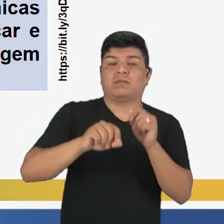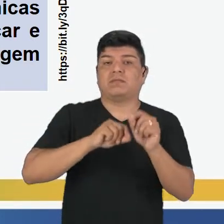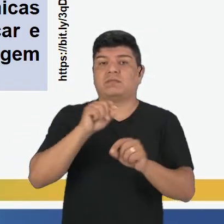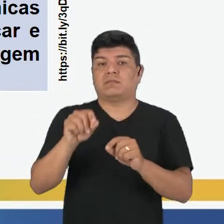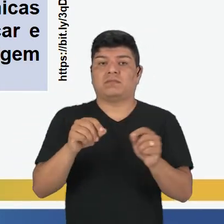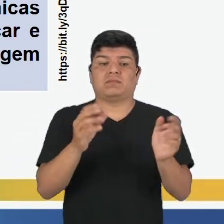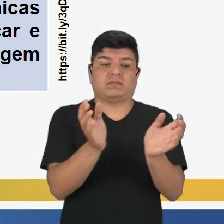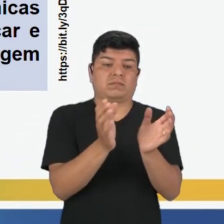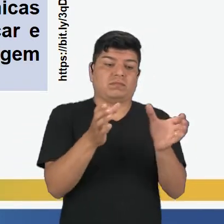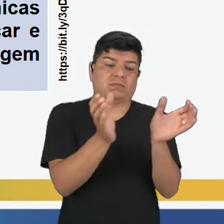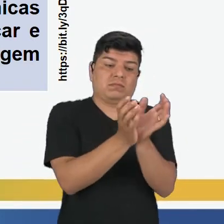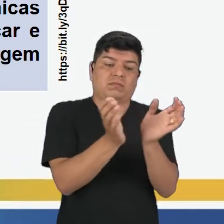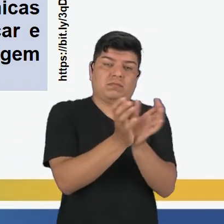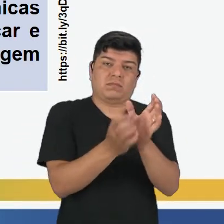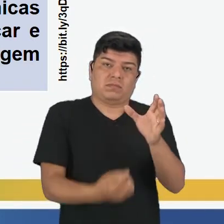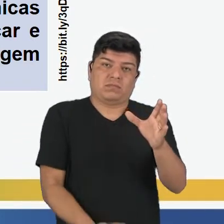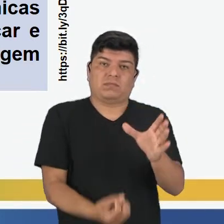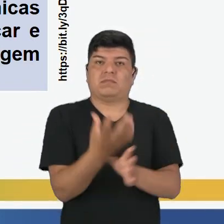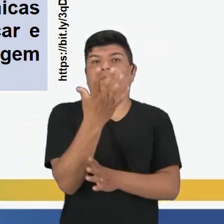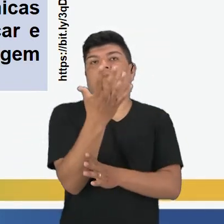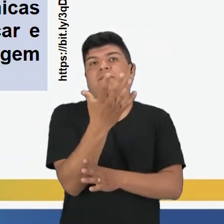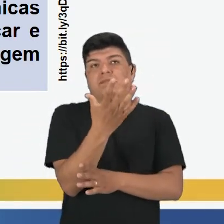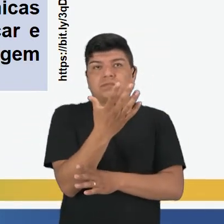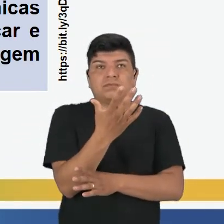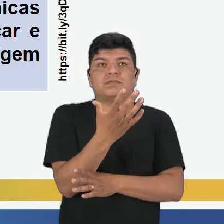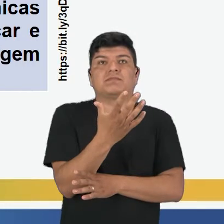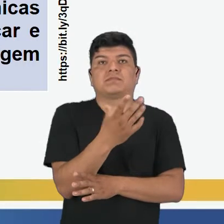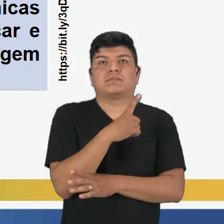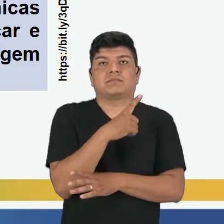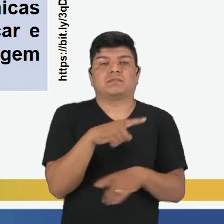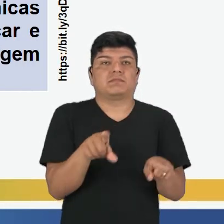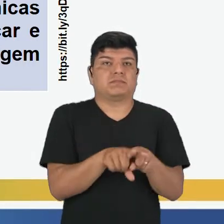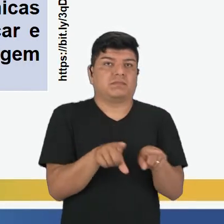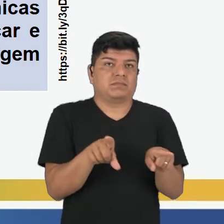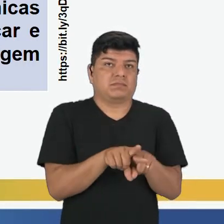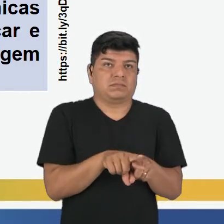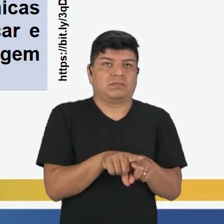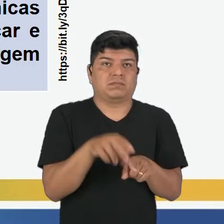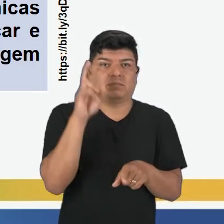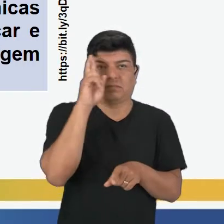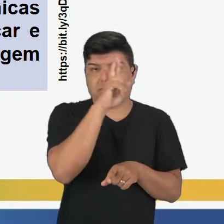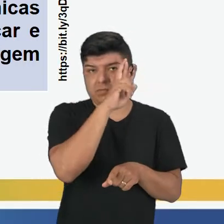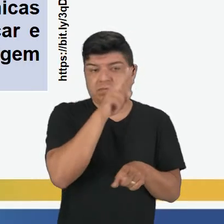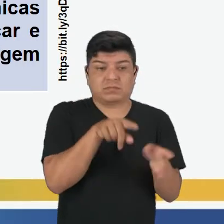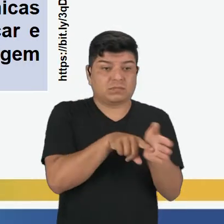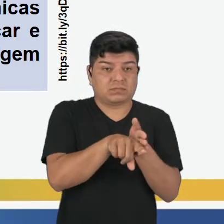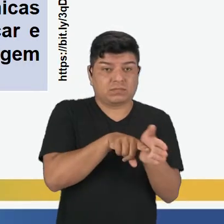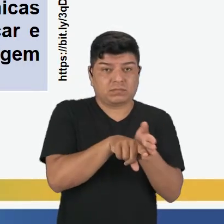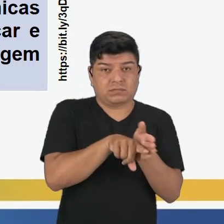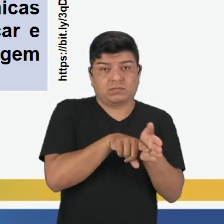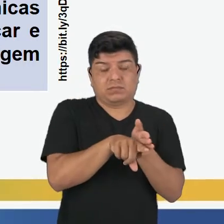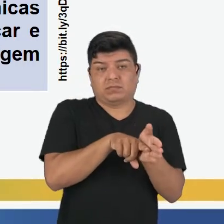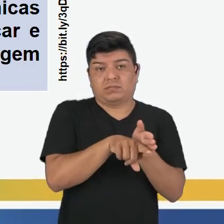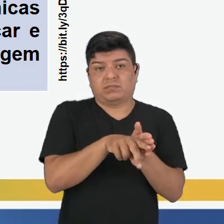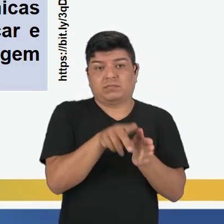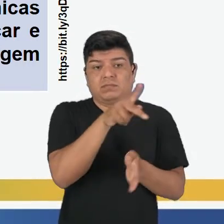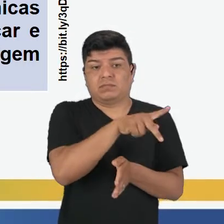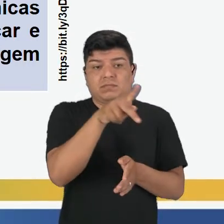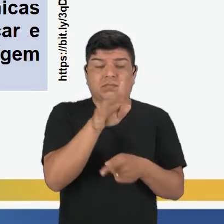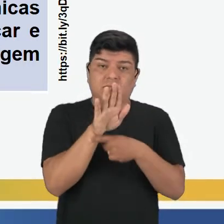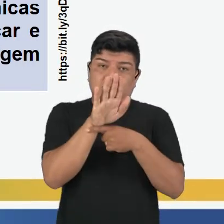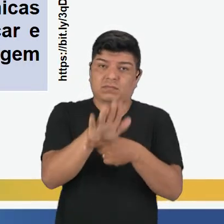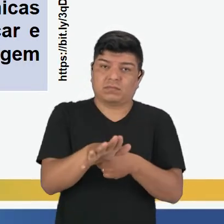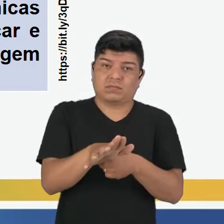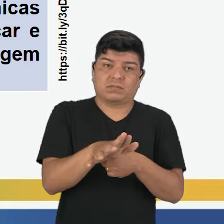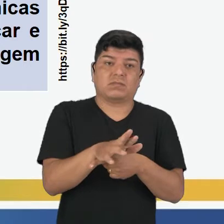as tribos surgiram. E tem também nessa história, pesquise sobre ela, né? O seu professor vai te ajudar.